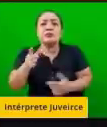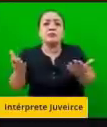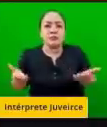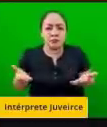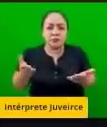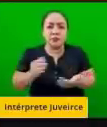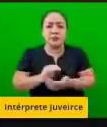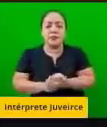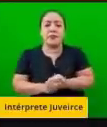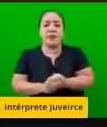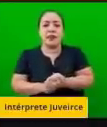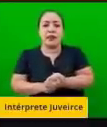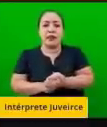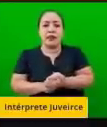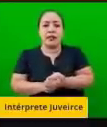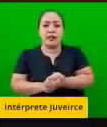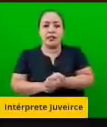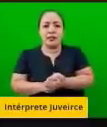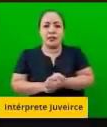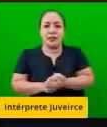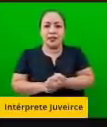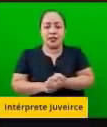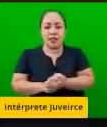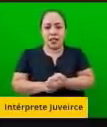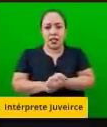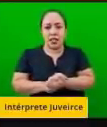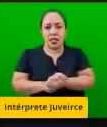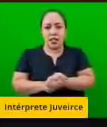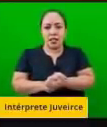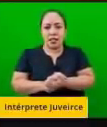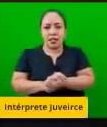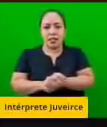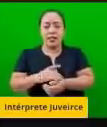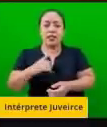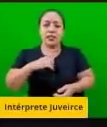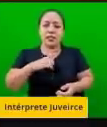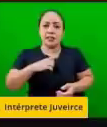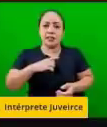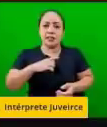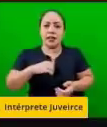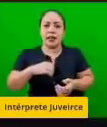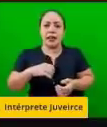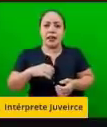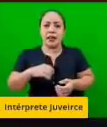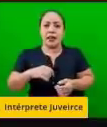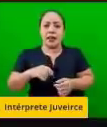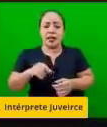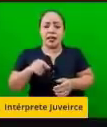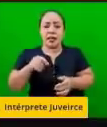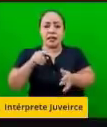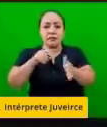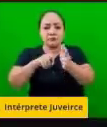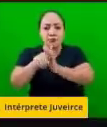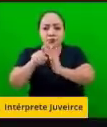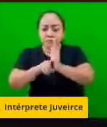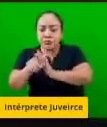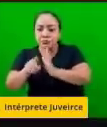eles indicam as alternativas que não são corretas, que não respondem à nossa atividade.